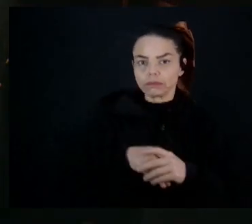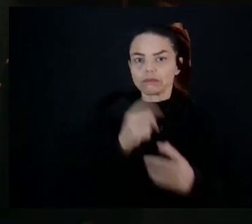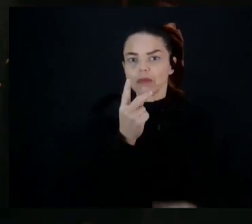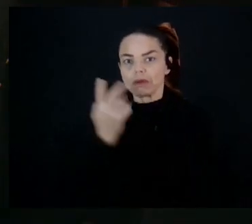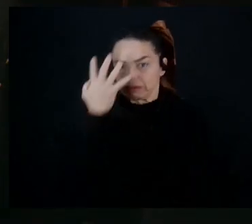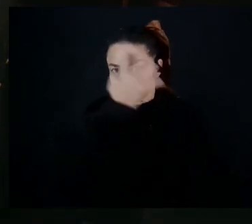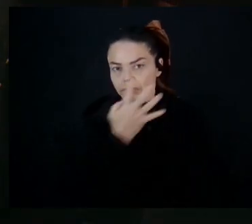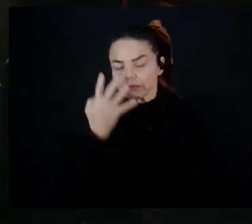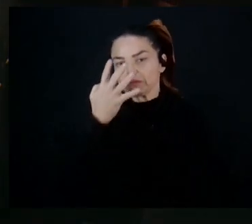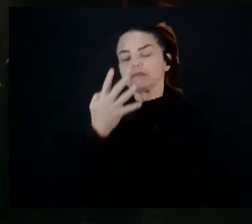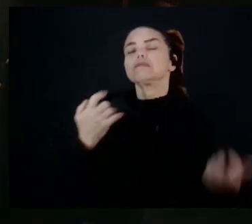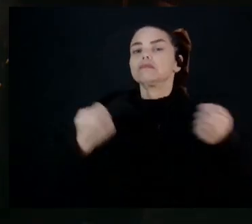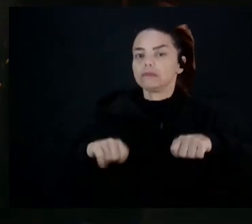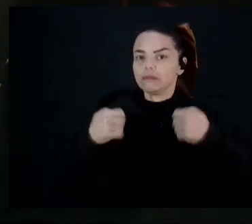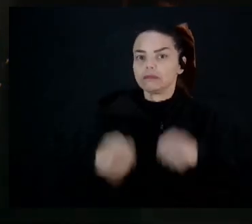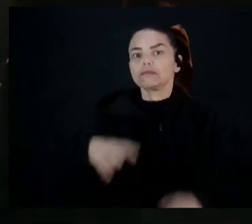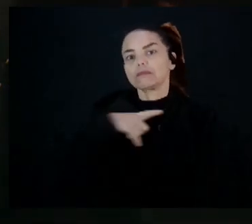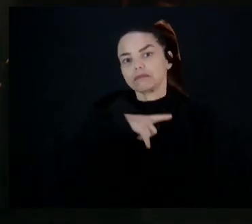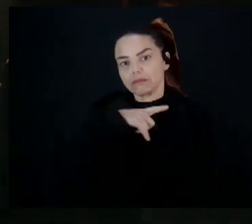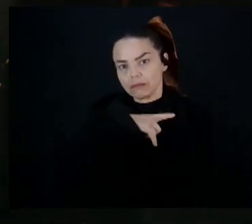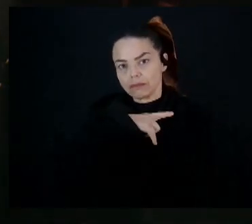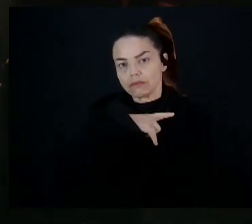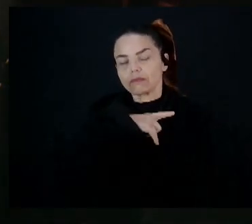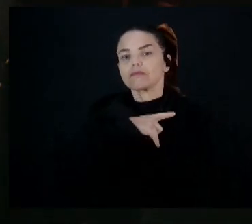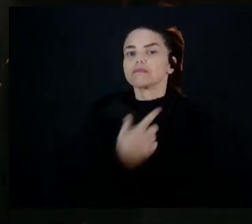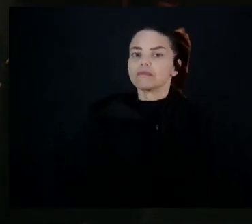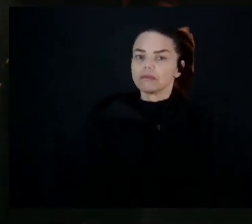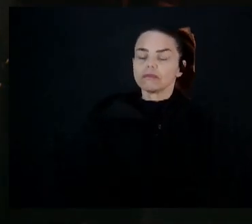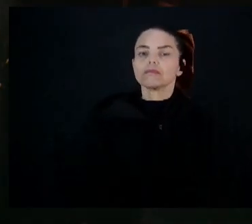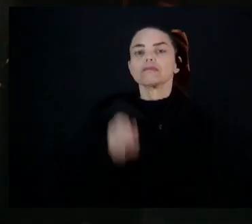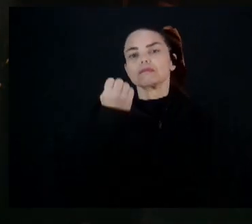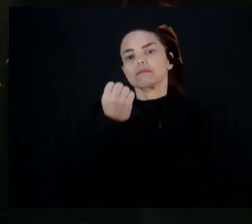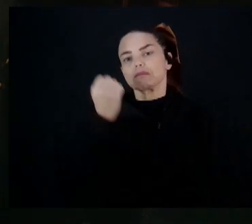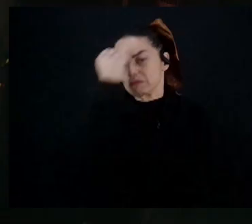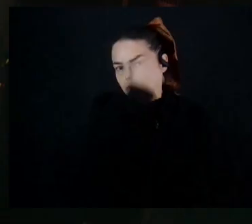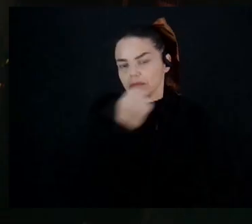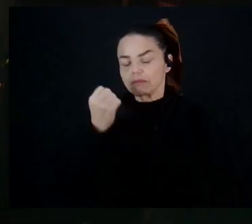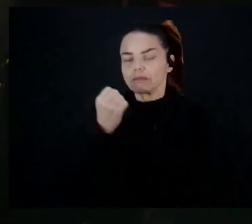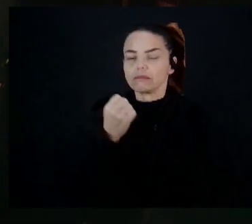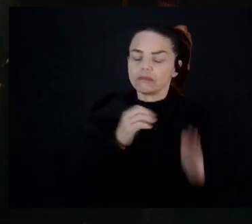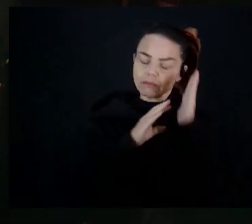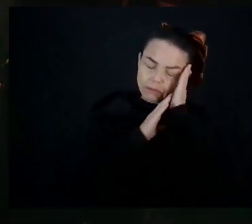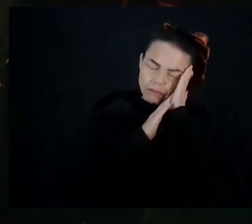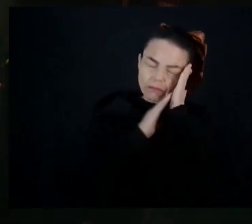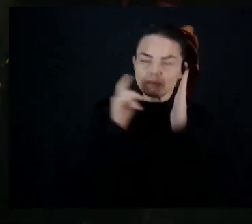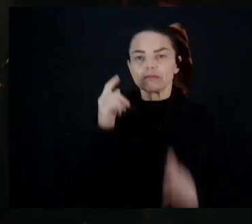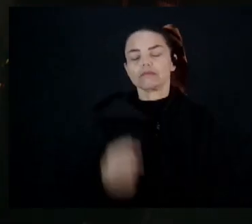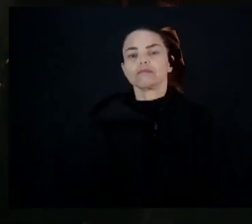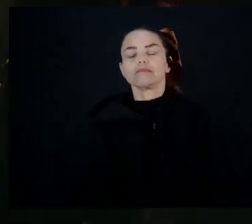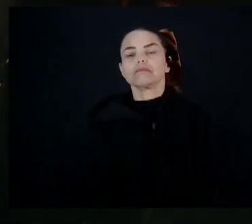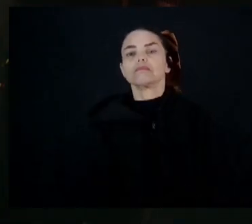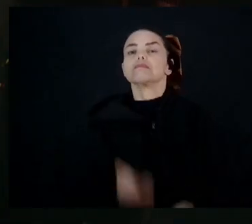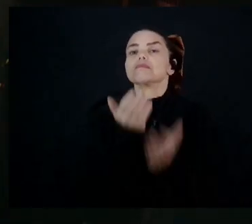nós precisamos ter aí, entre aspas, as 8 horas de sono, né? Será que a gente perdeu um pouquinho o equilíbrio